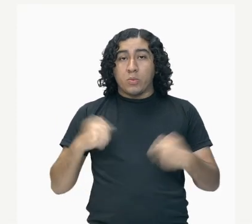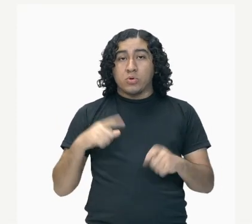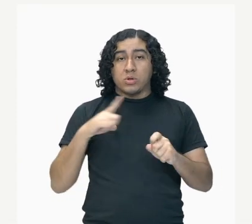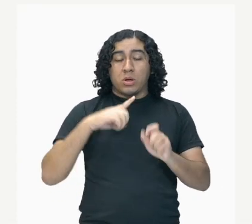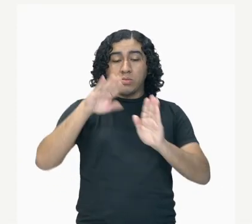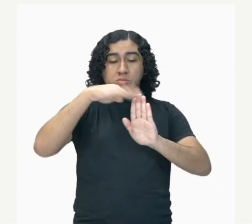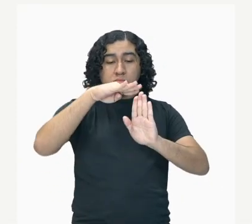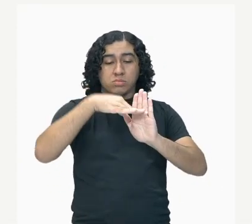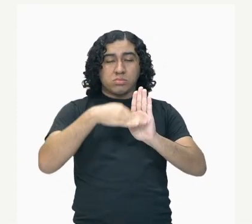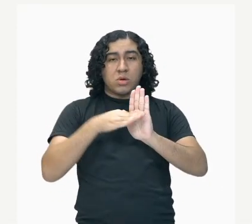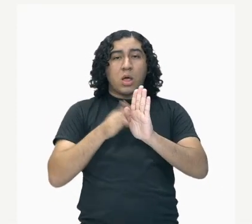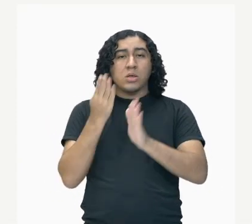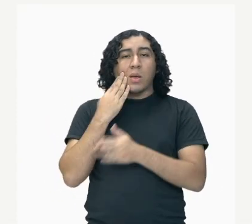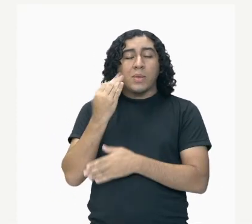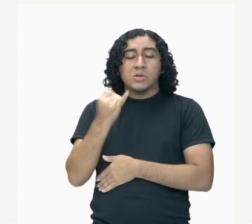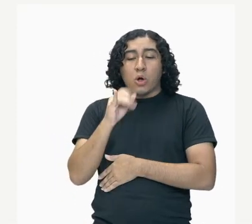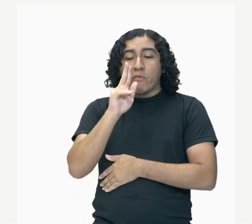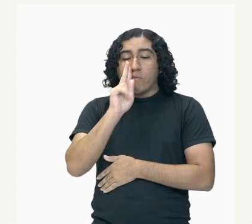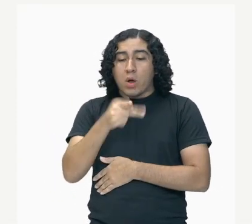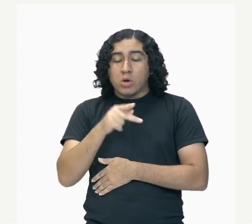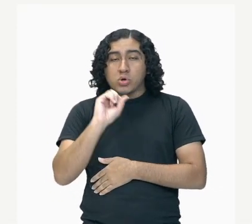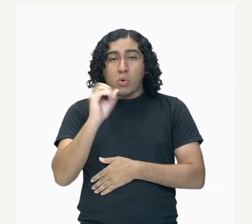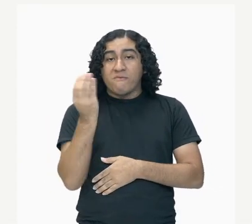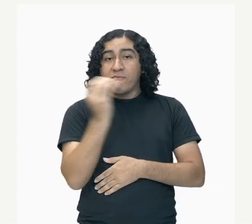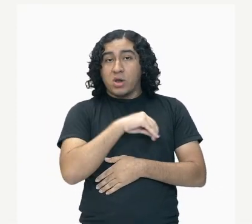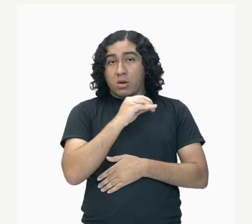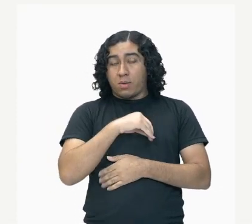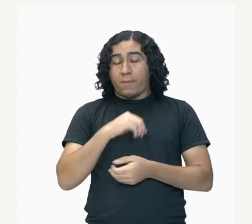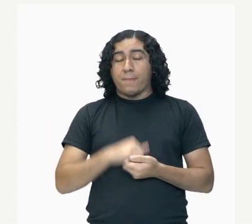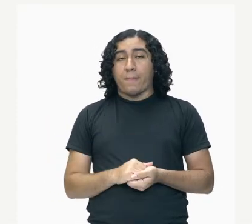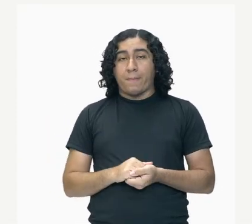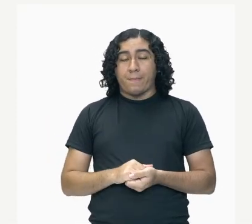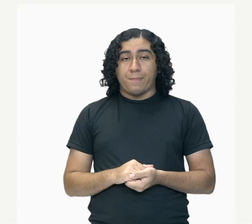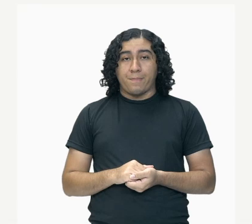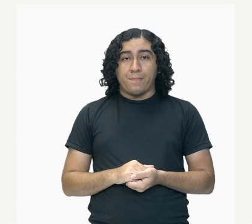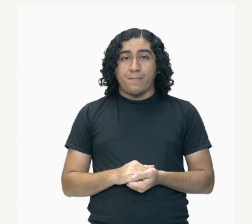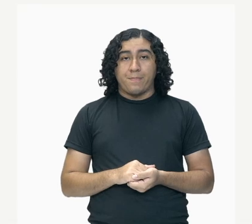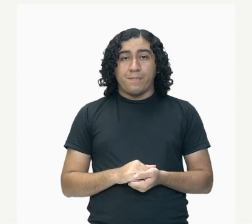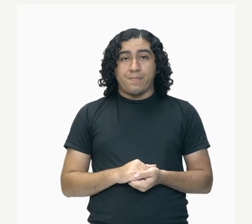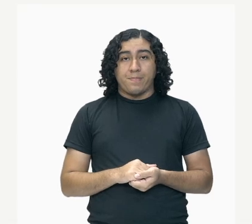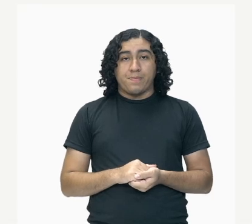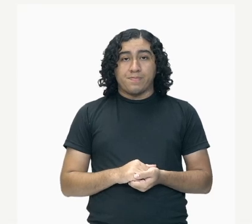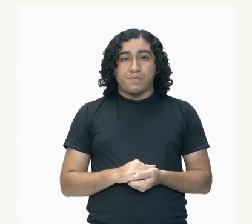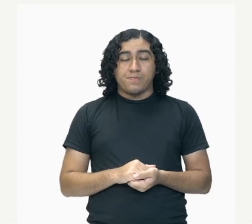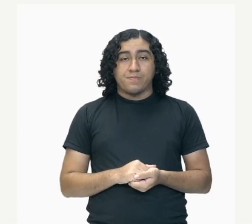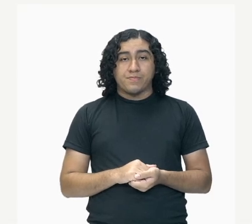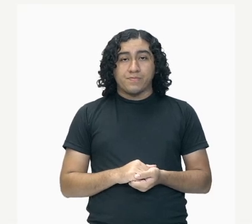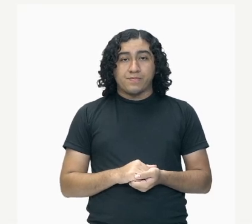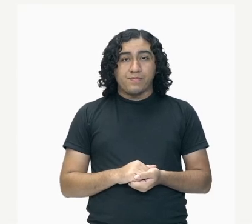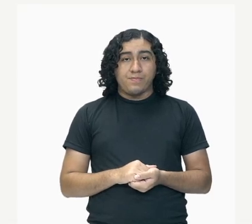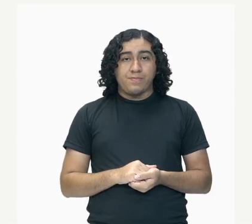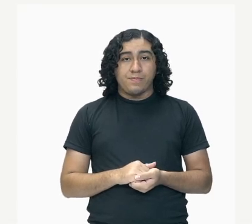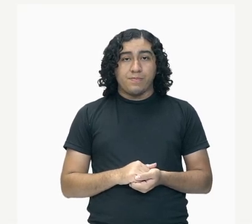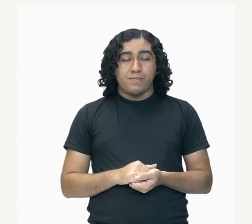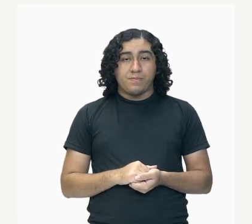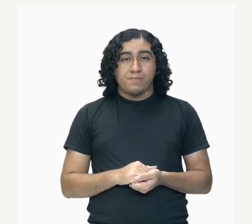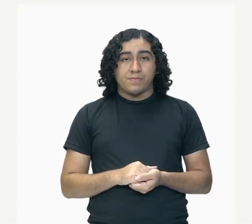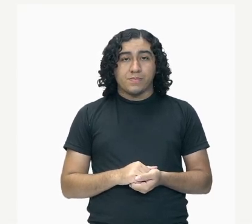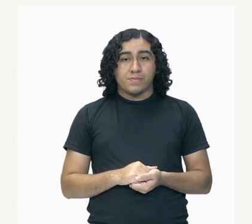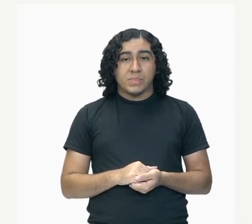os sons em fraco ou forte claro né então quanto maior for a medida lá do